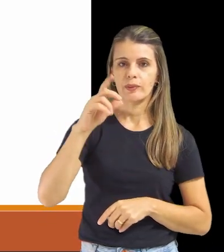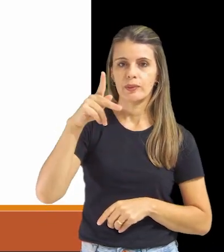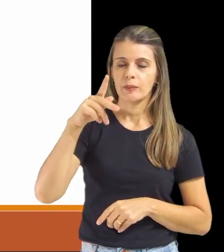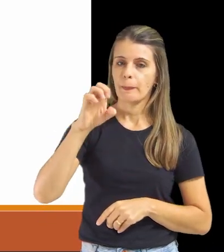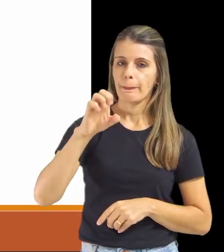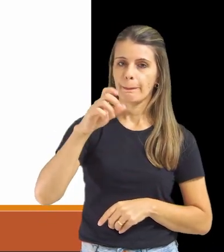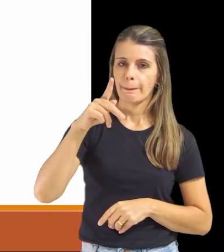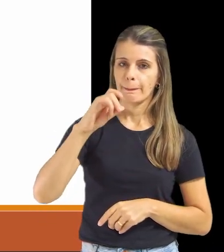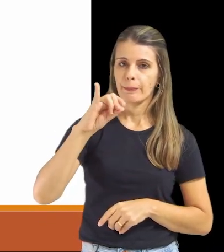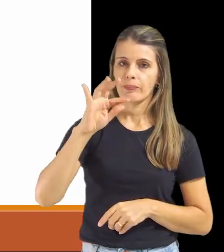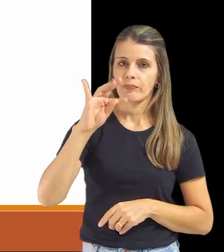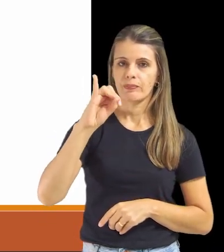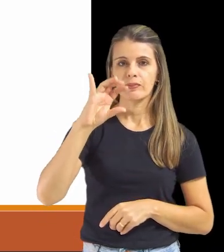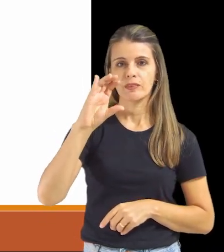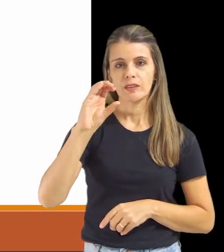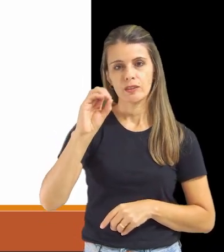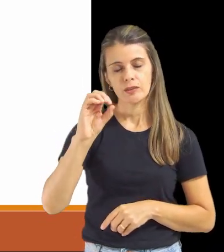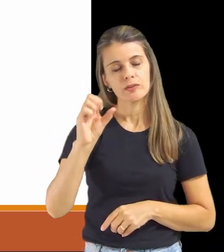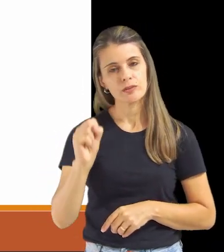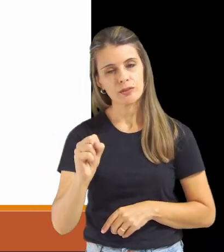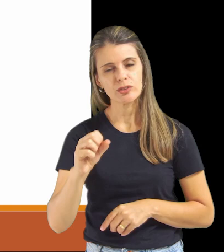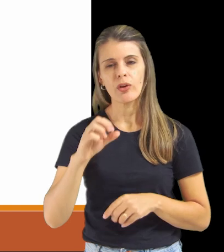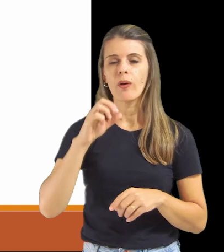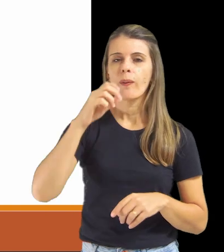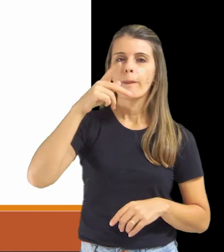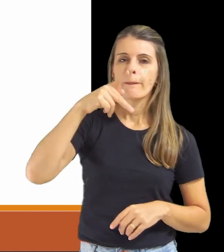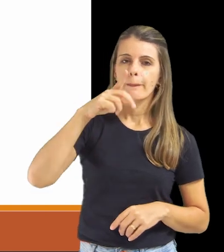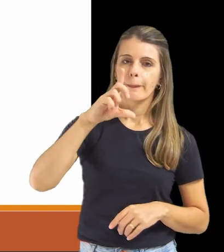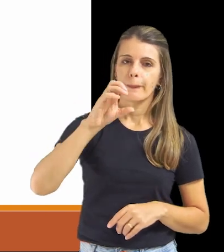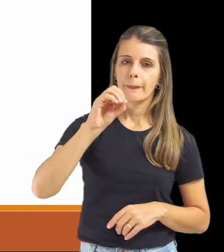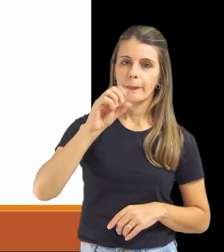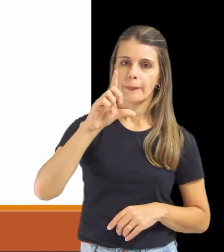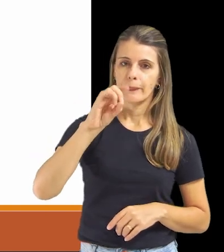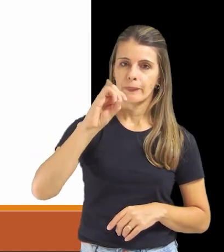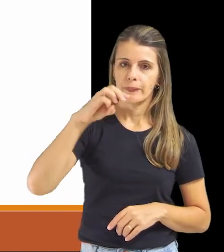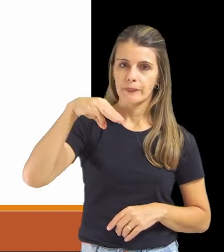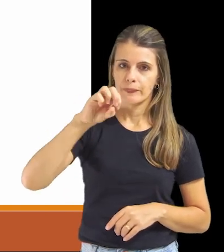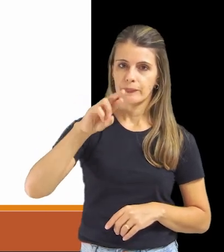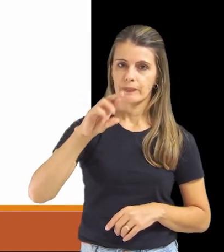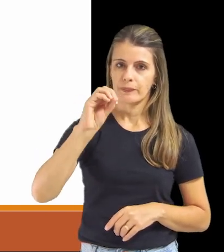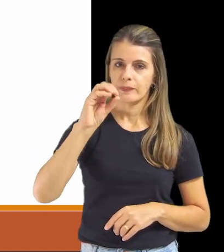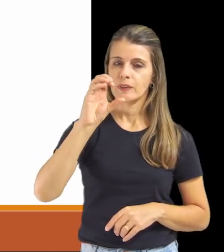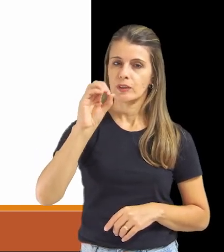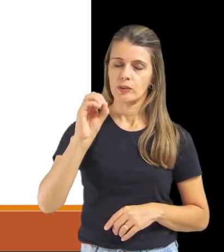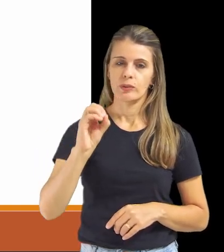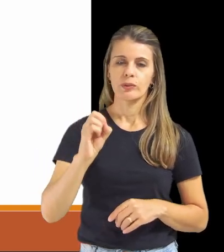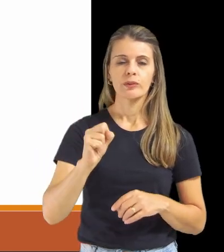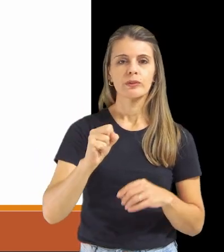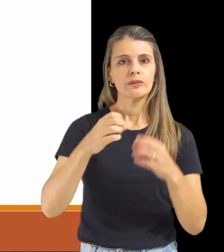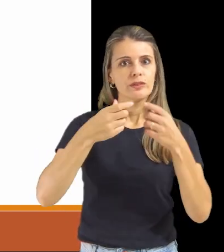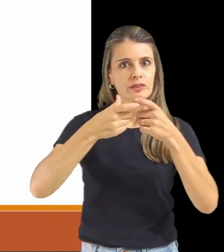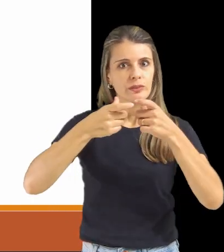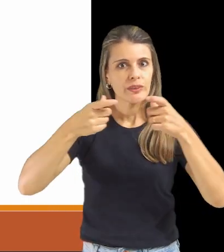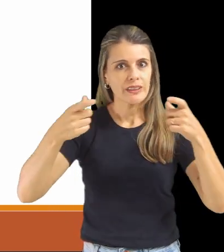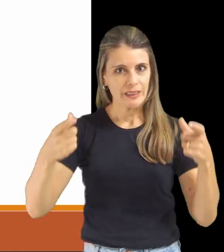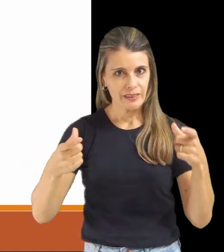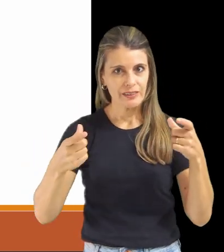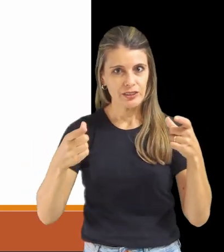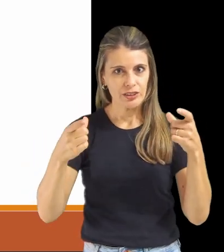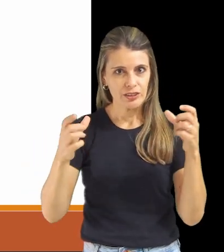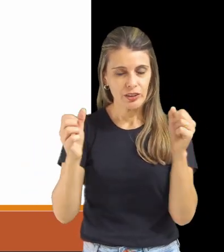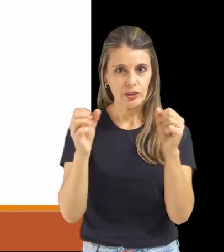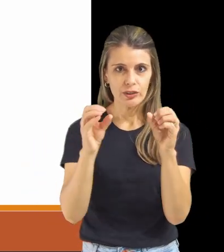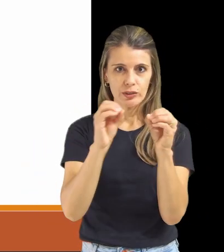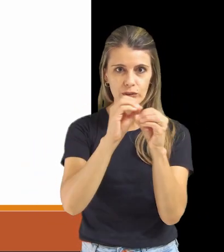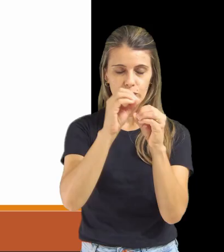o glicogênio. Então, o que são polímeros? Polímeros são moléculas orgânicas grandes formadas de moléculas menores. No